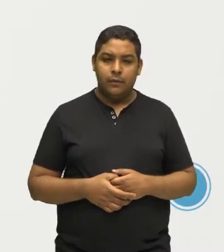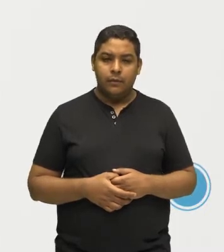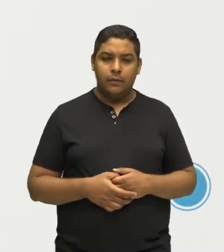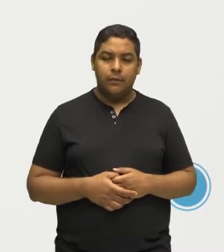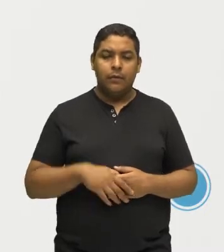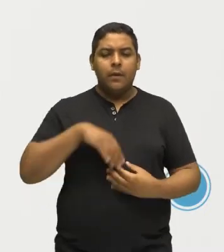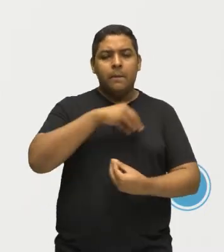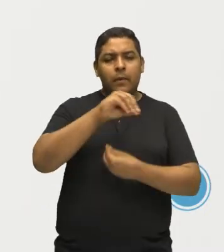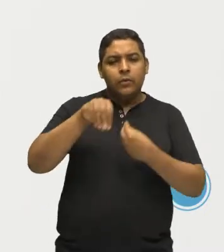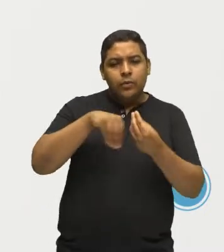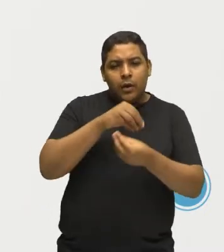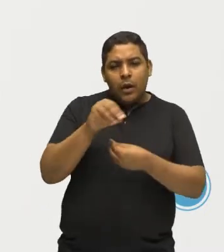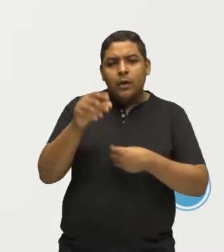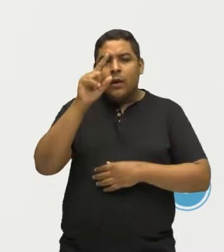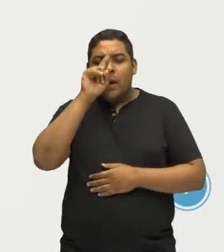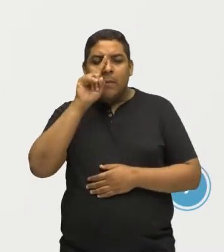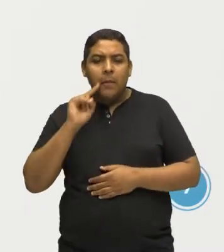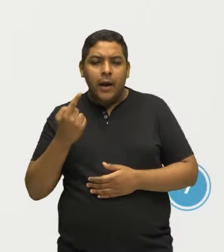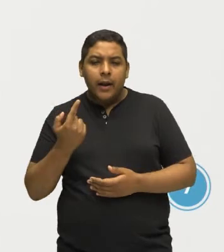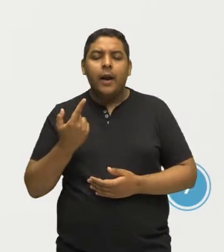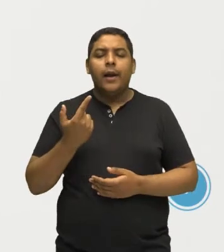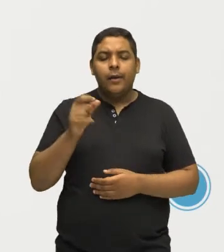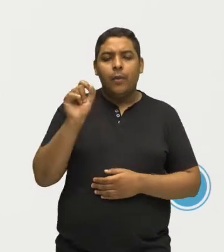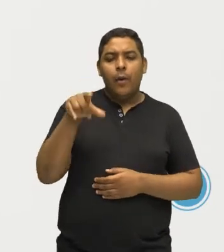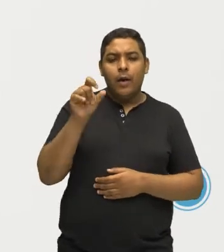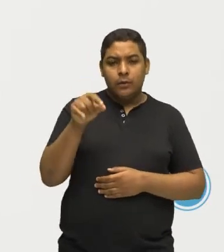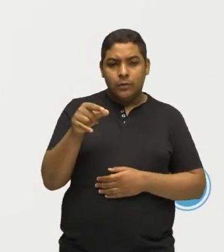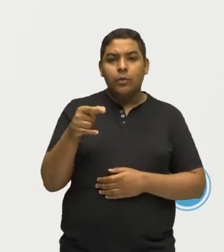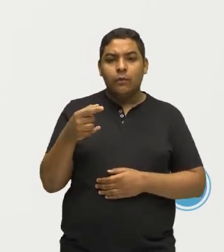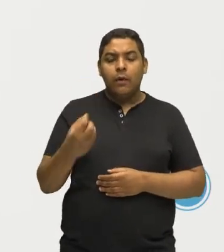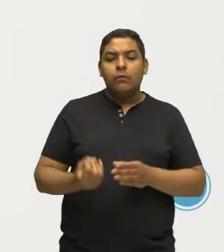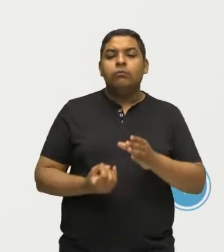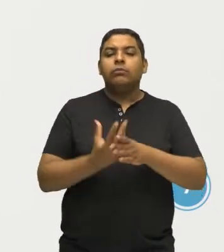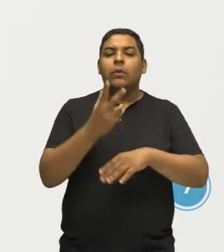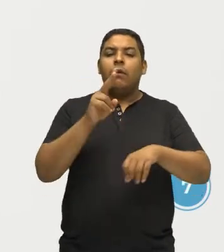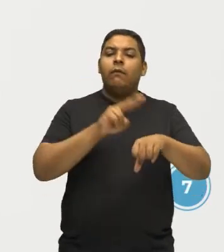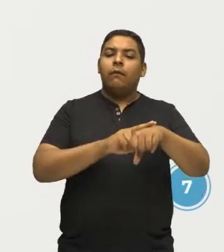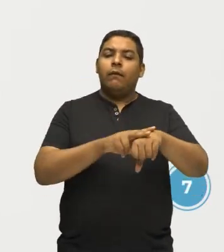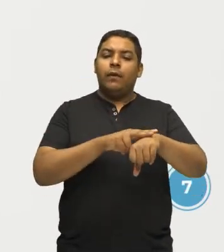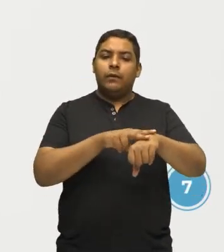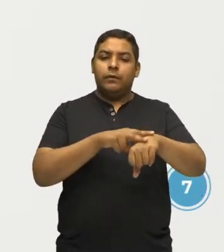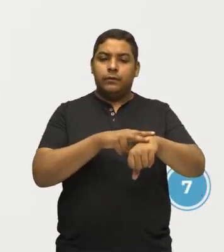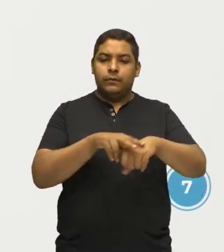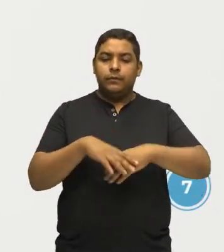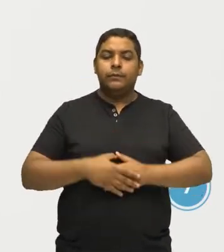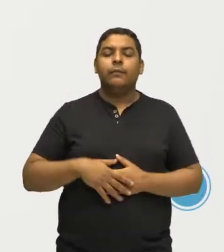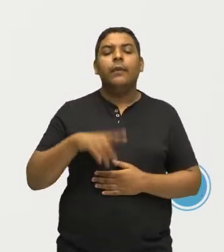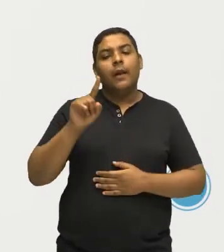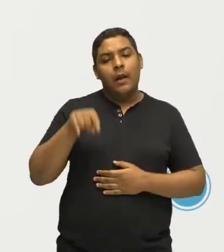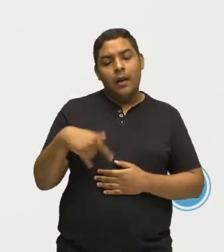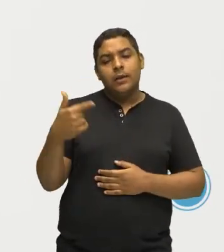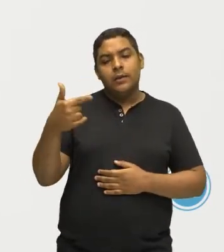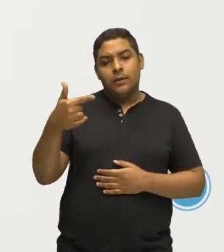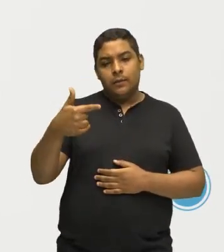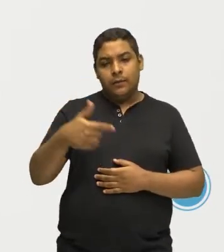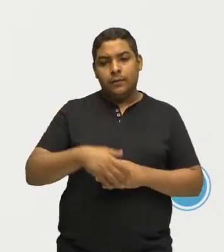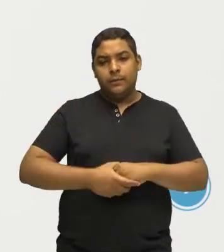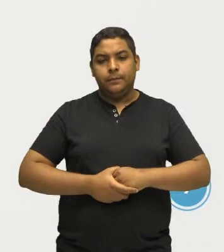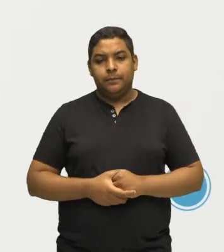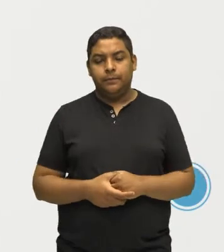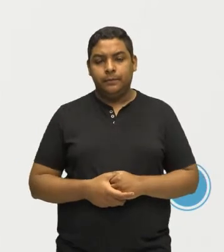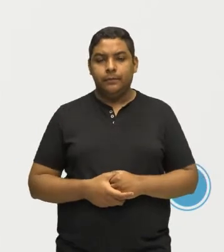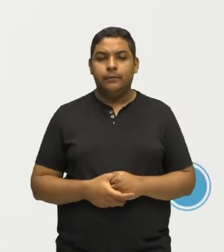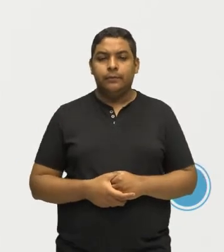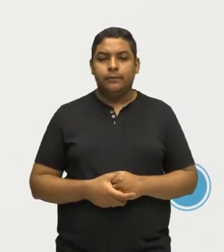o amarelo aqui com o azul vai ser o verde, que também é uma secundária. Então, aqui